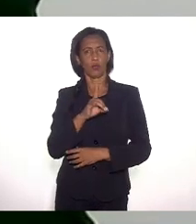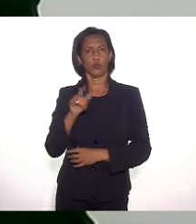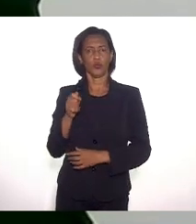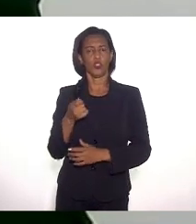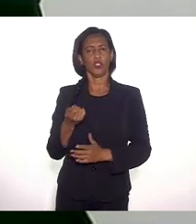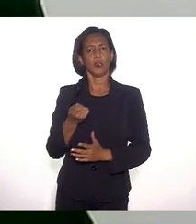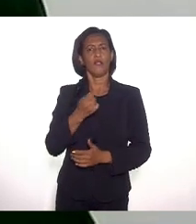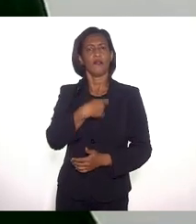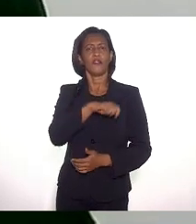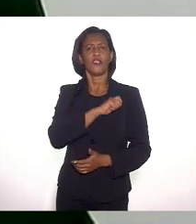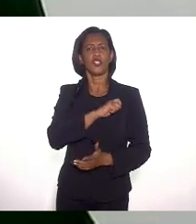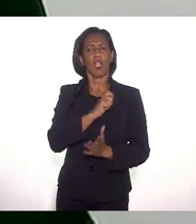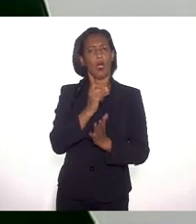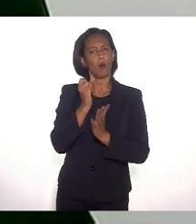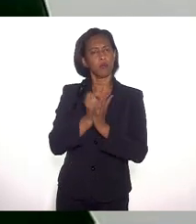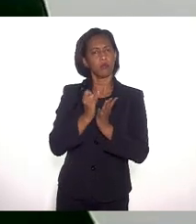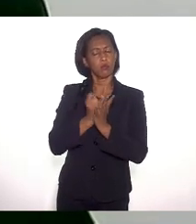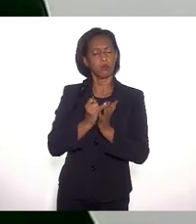fiscais que menciona.